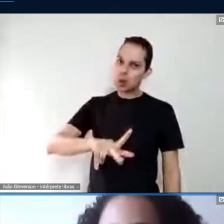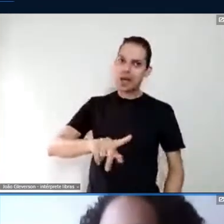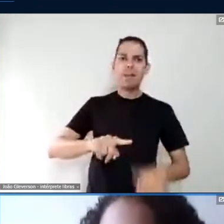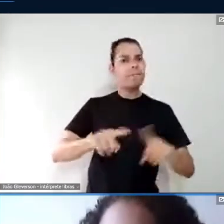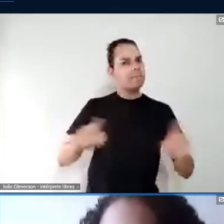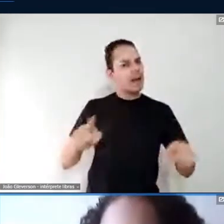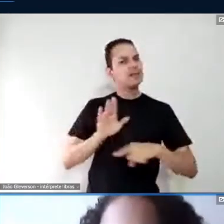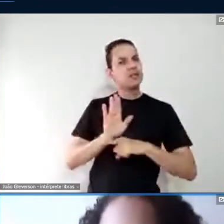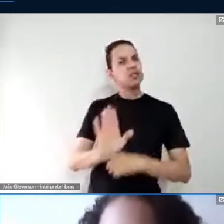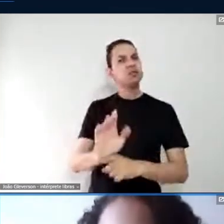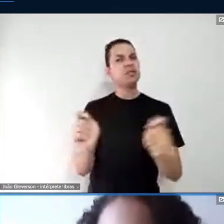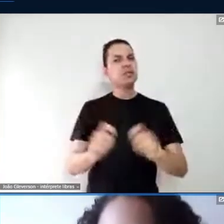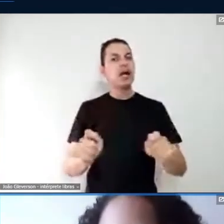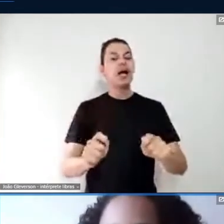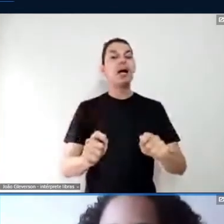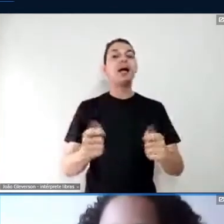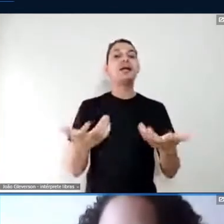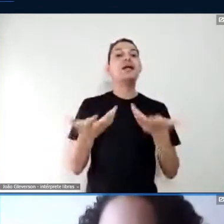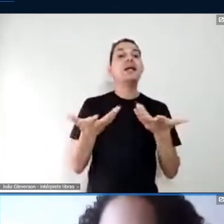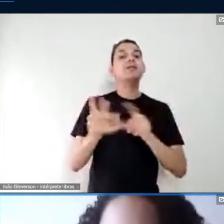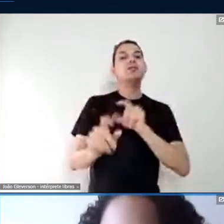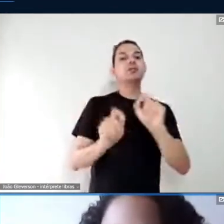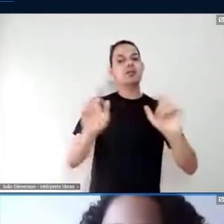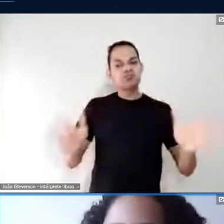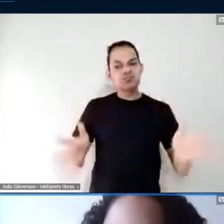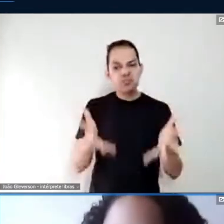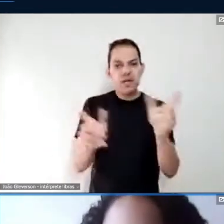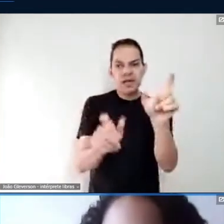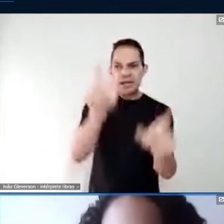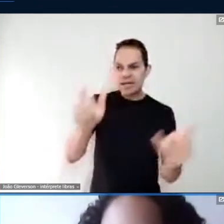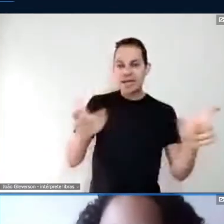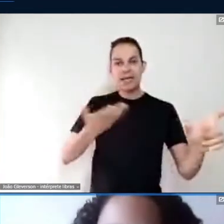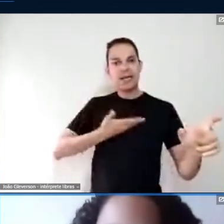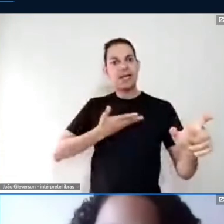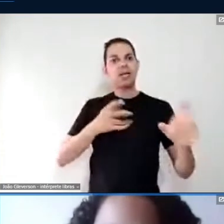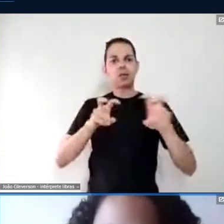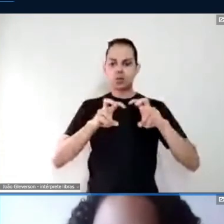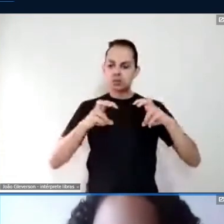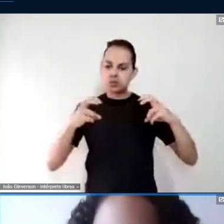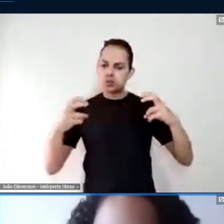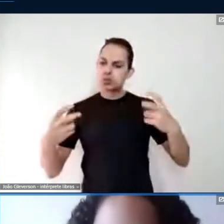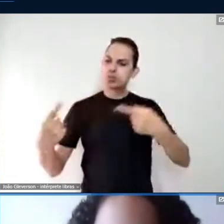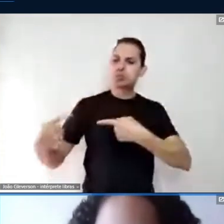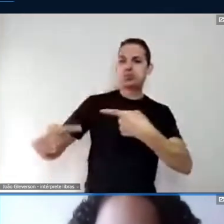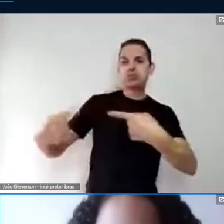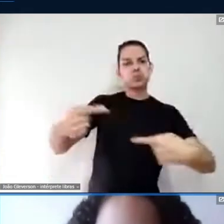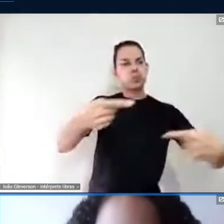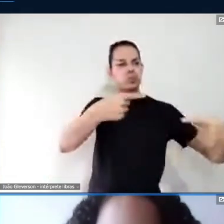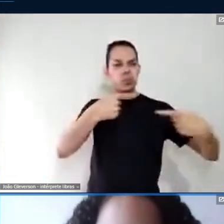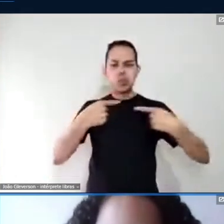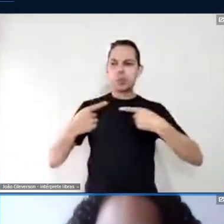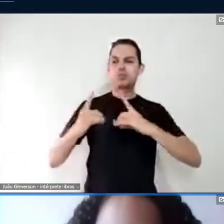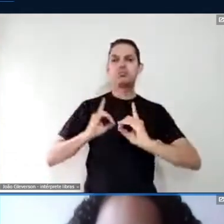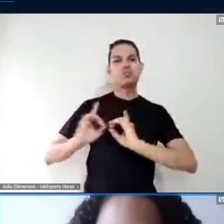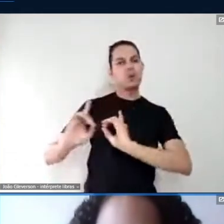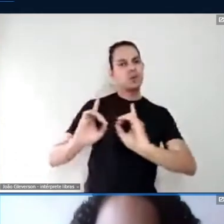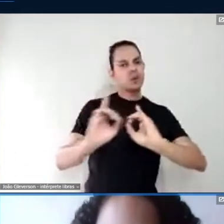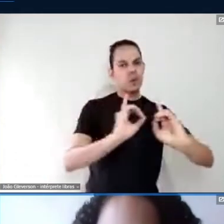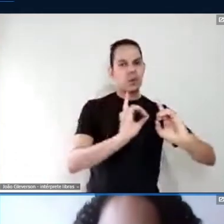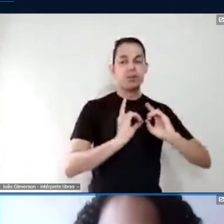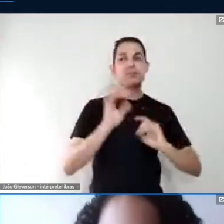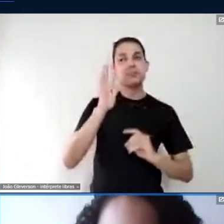assim, da gente poder fomentar os colegas, trazer para o debate, suscitar, né, esse diálogo, pensei nessa